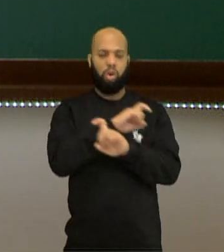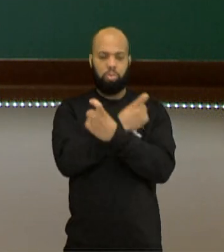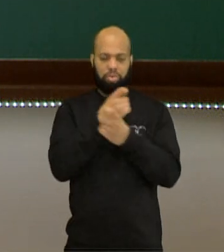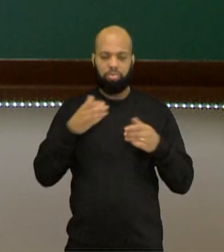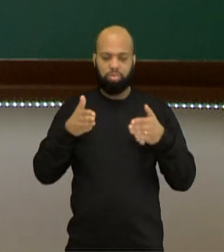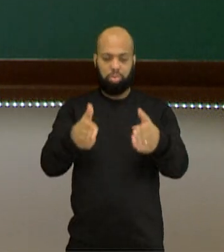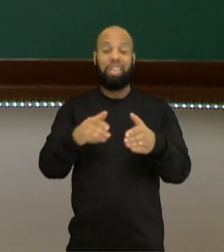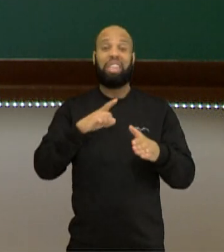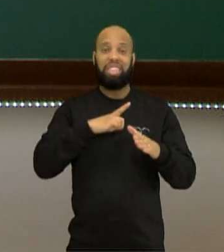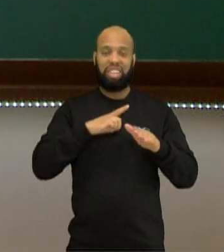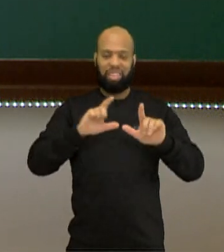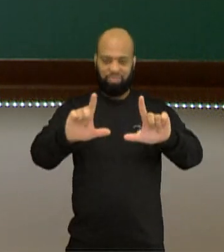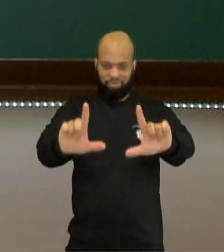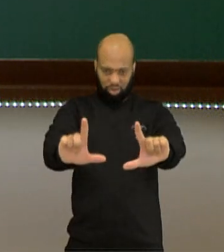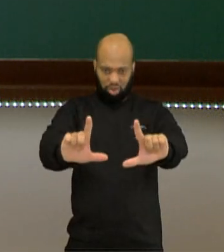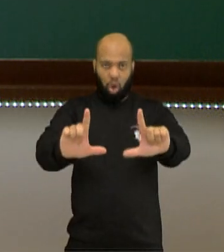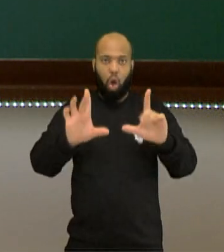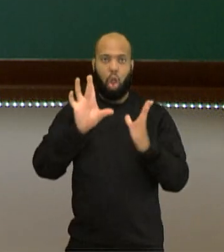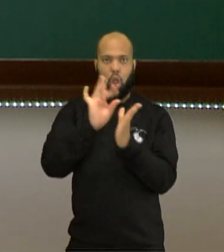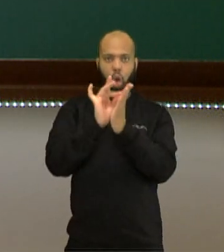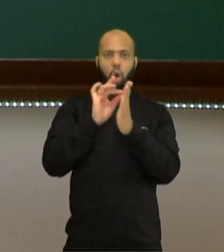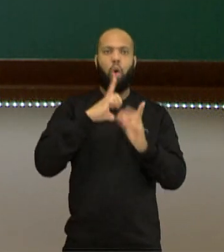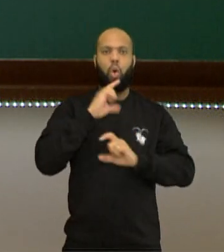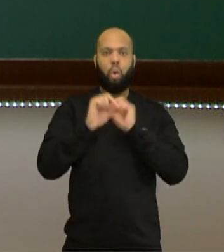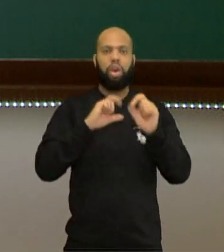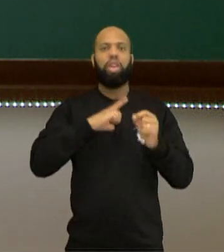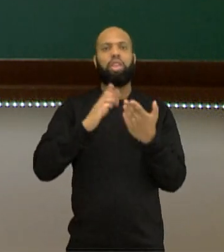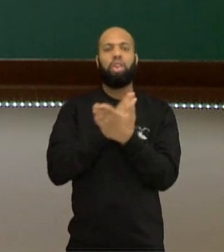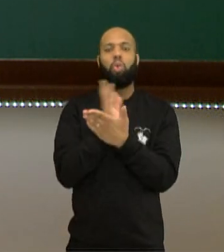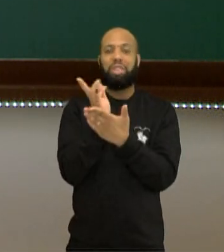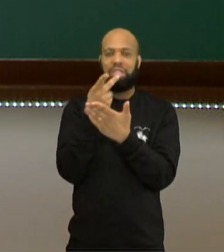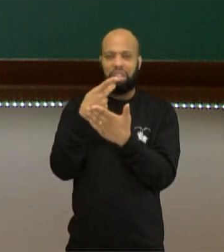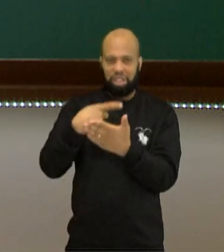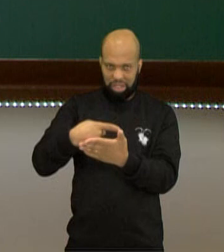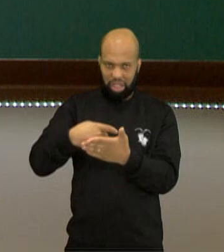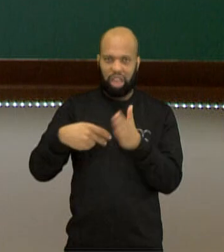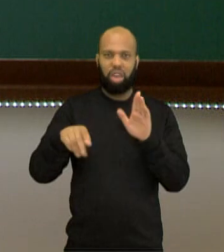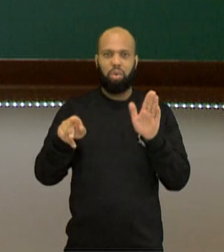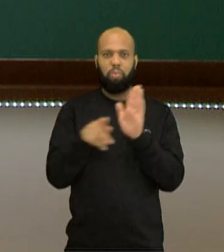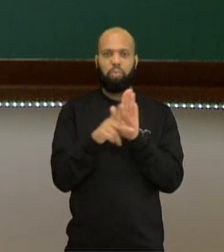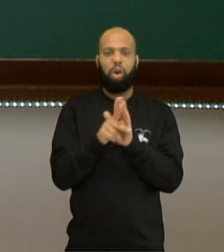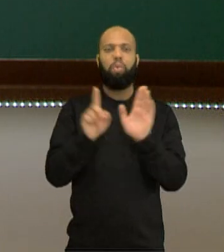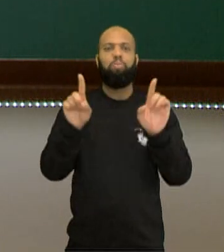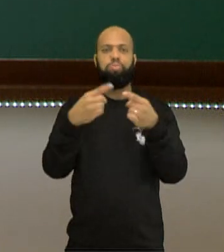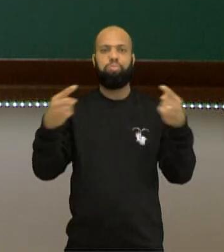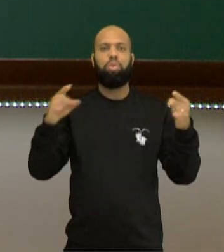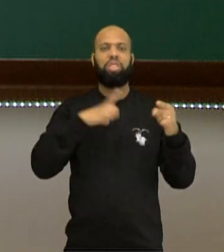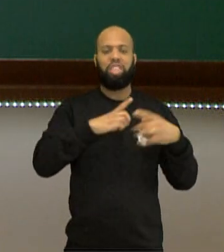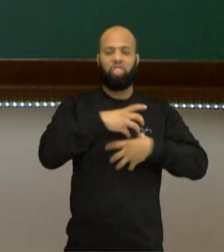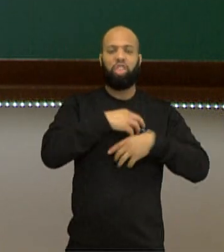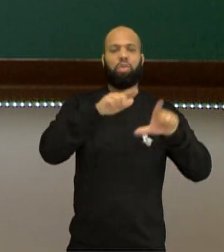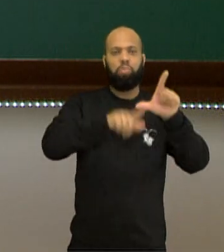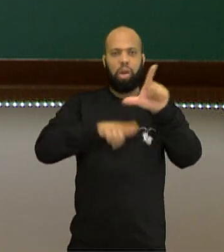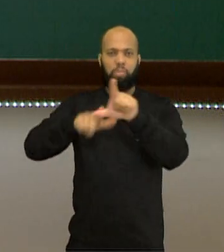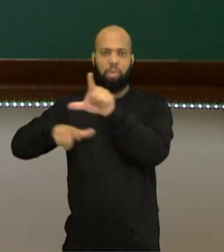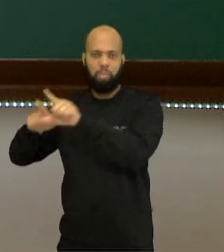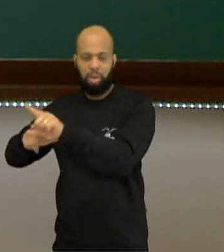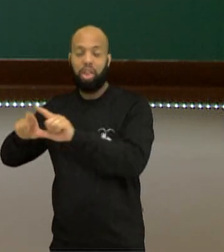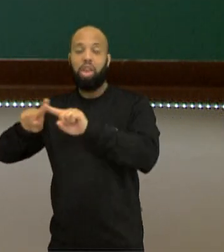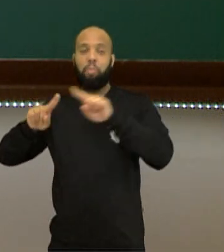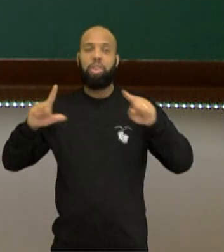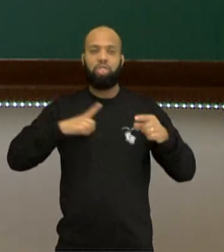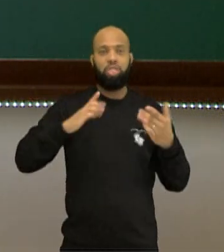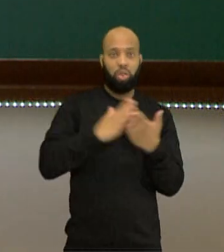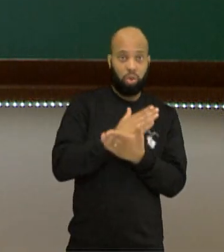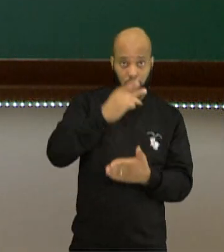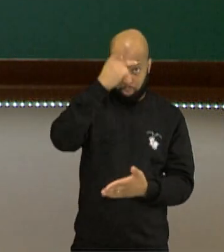templos, inclusive, que dentro dos músicos existiam pessoas ali no meio que faziam uma coordenação gestual. O que é essa coordenação